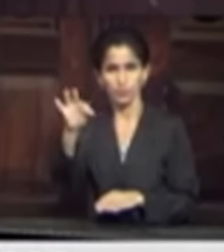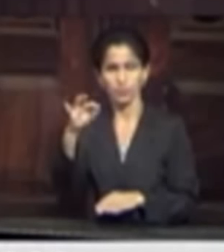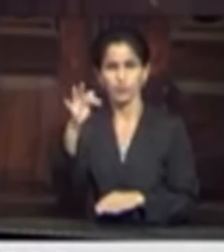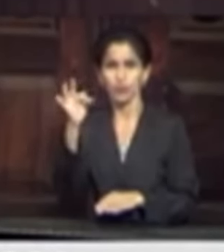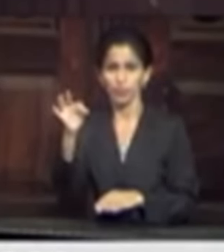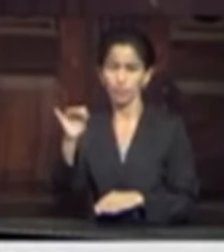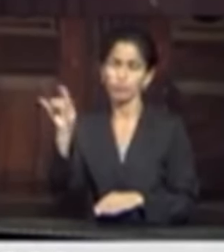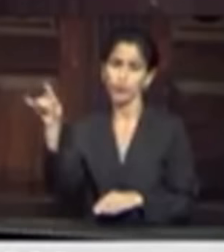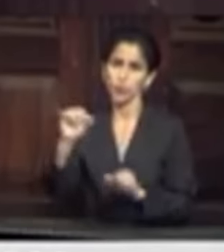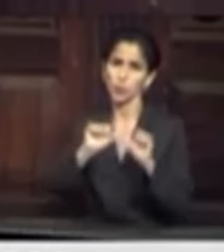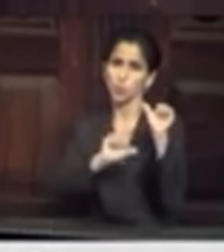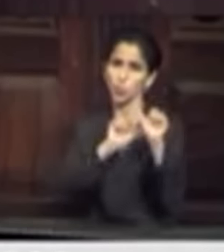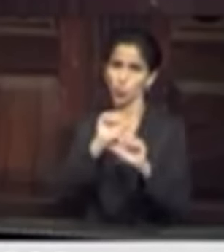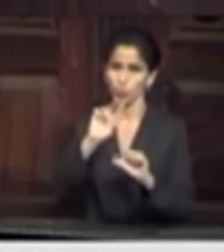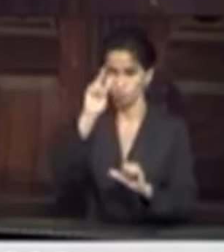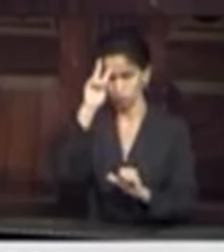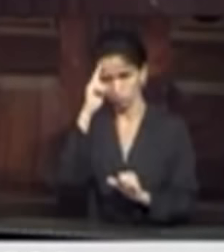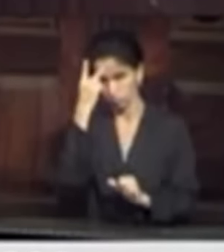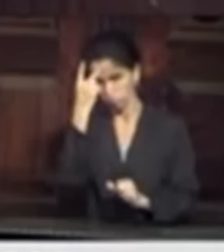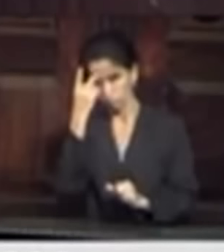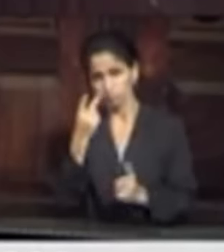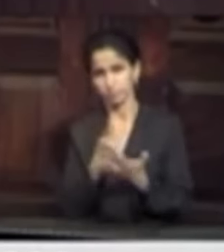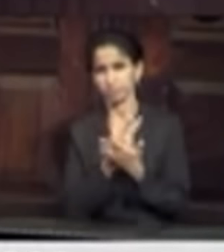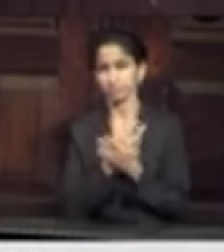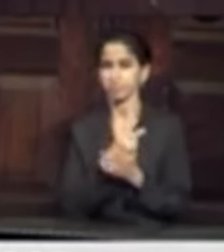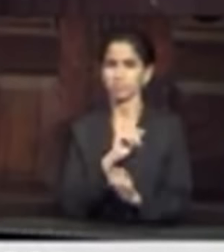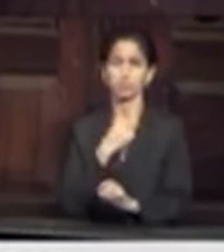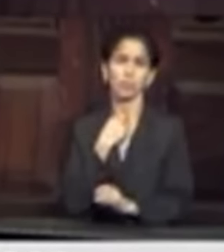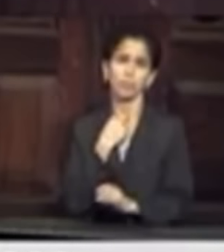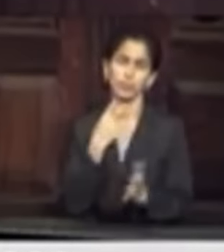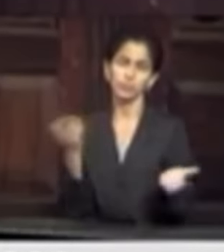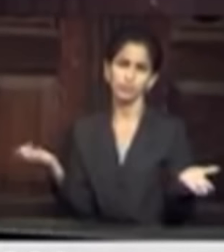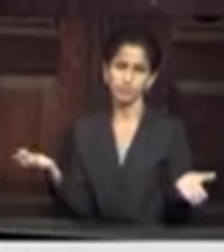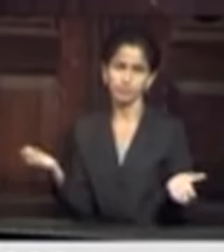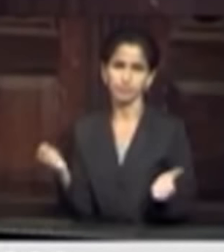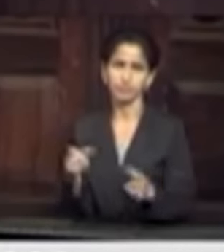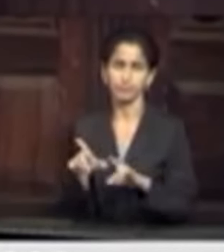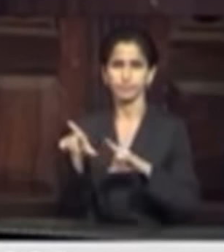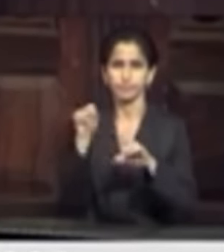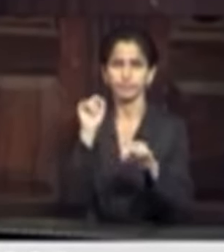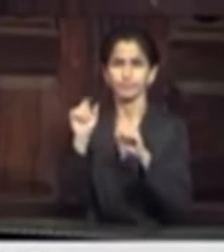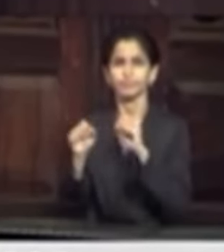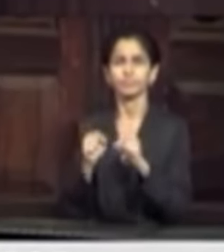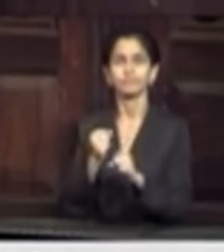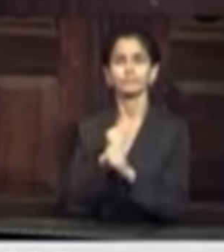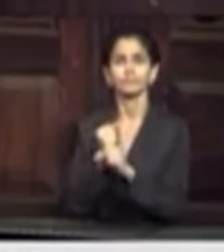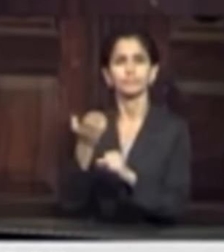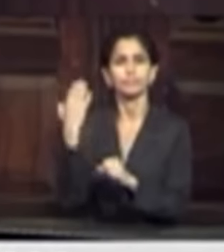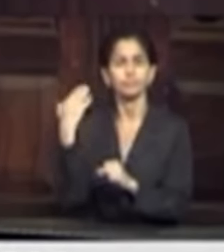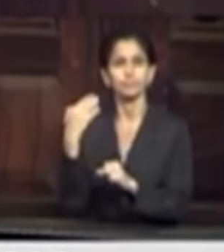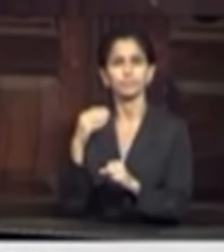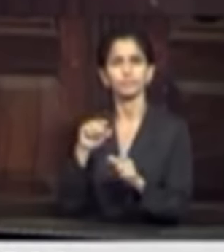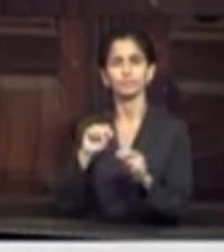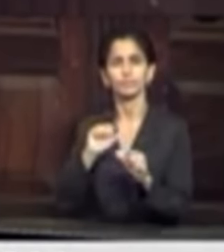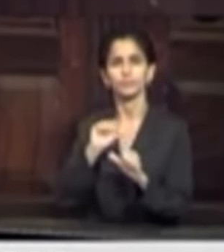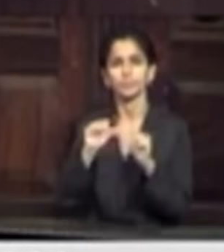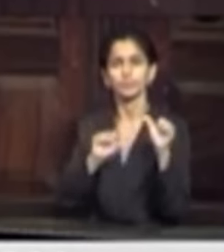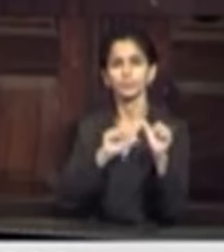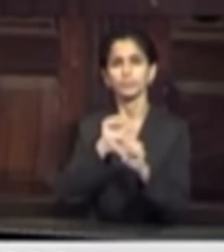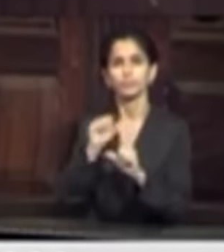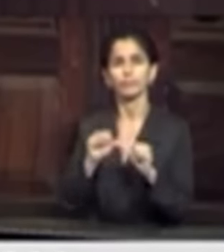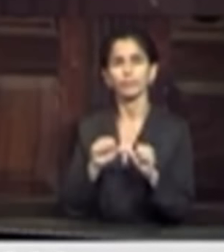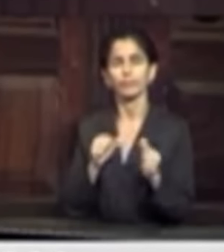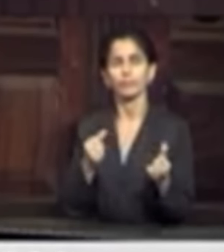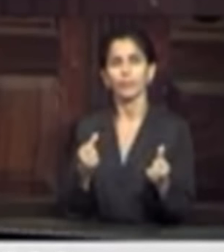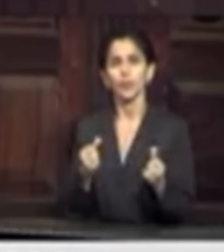concluir, dizer que a emenda destacada procura, como a anterior, substituir a garantia